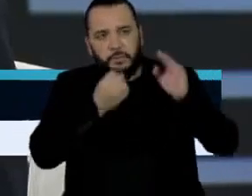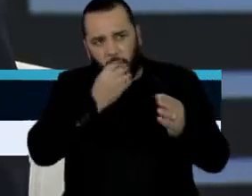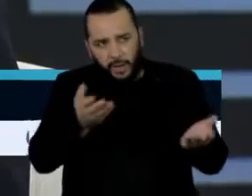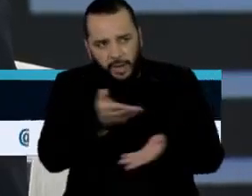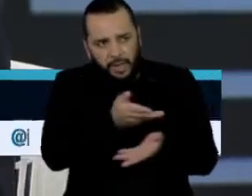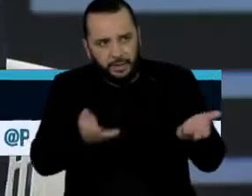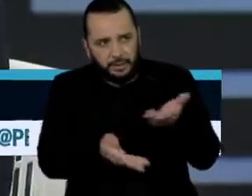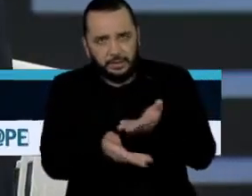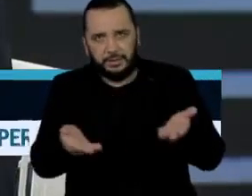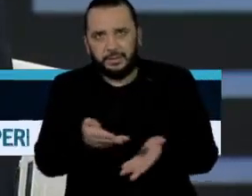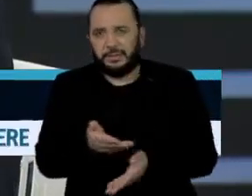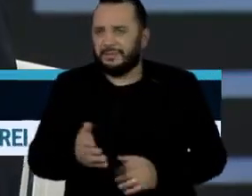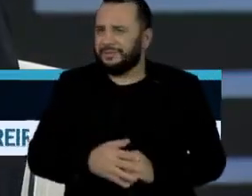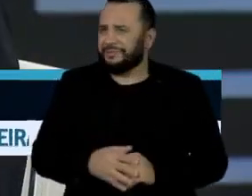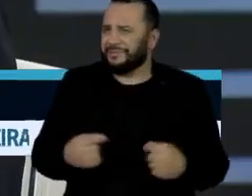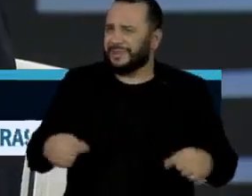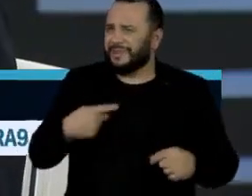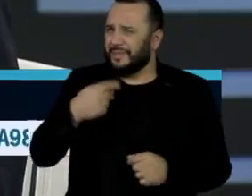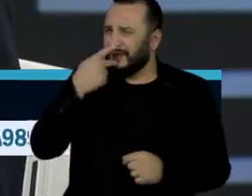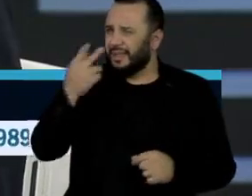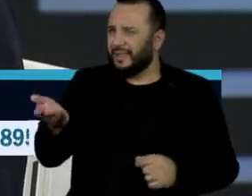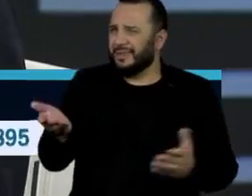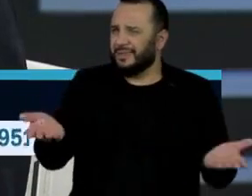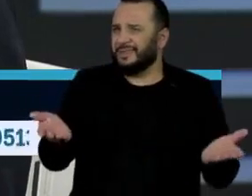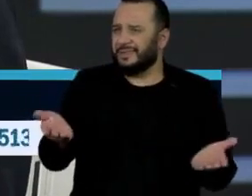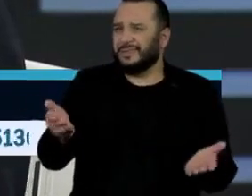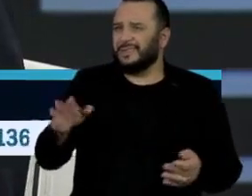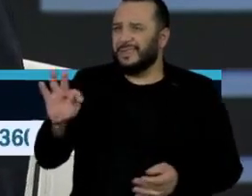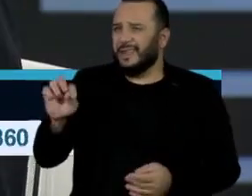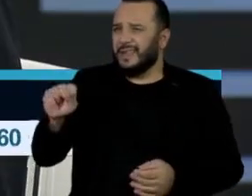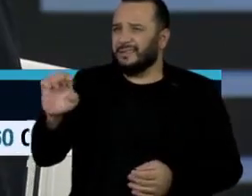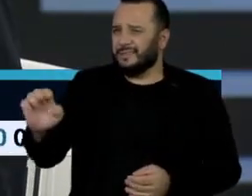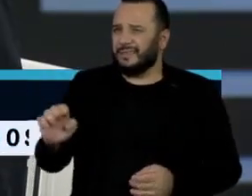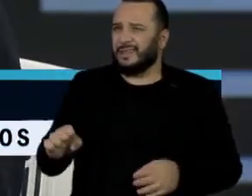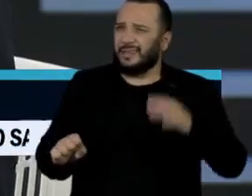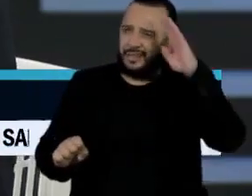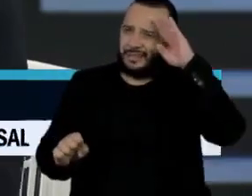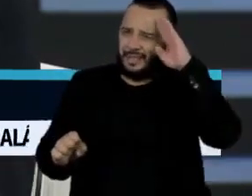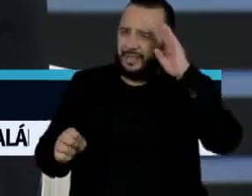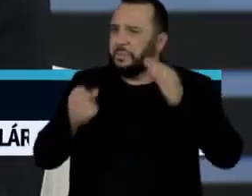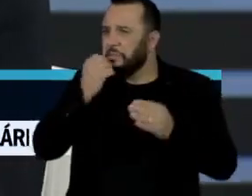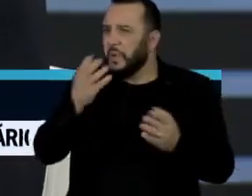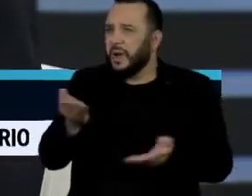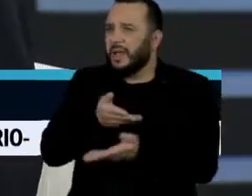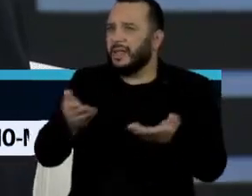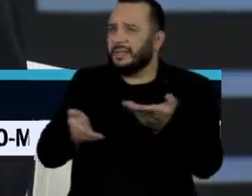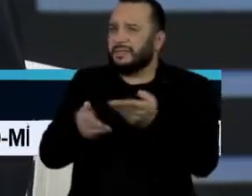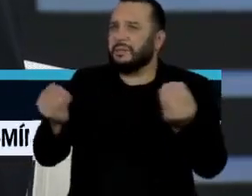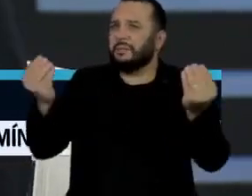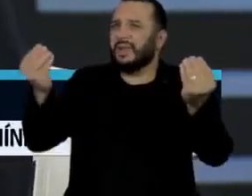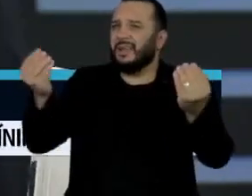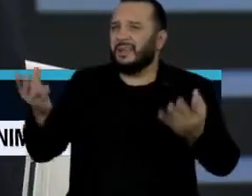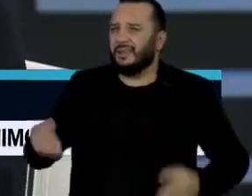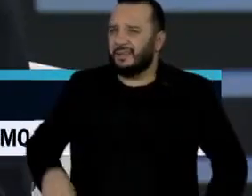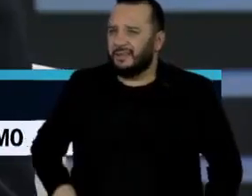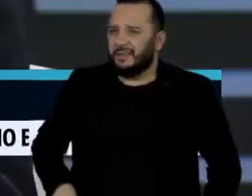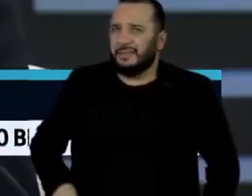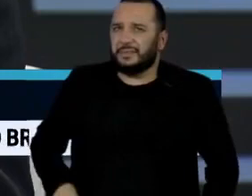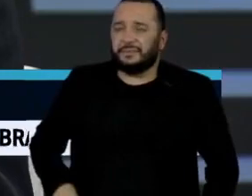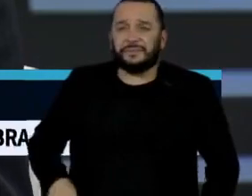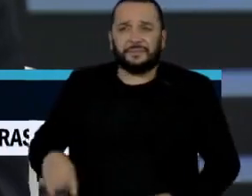pergunto se a gente deveria falar de uma relação entre TSE e Forças Armadas né para quem que nós estamos falando